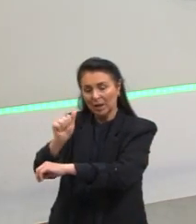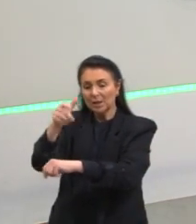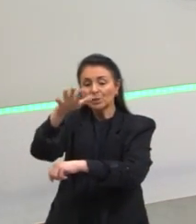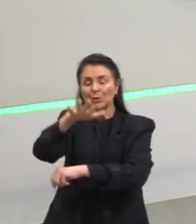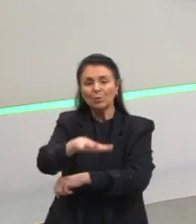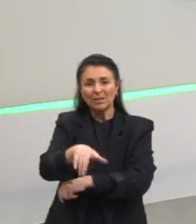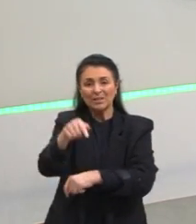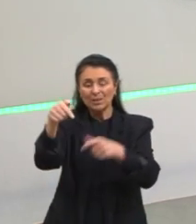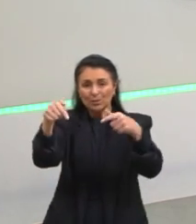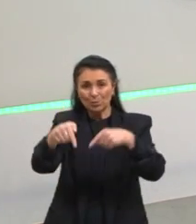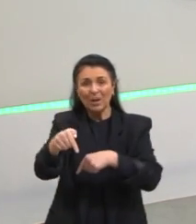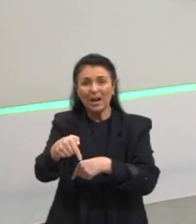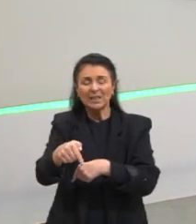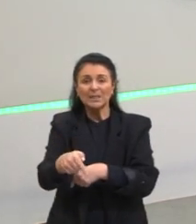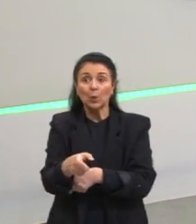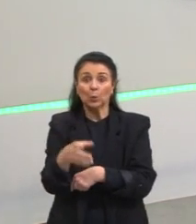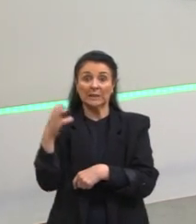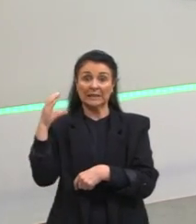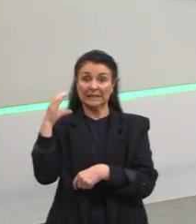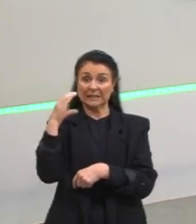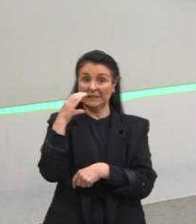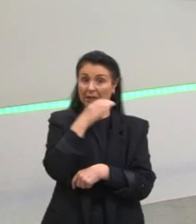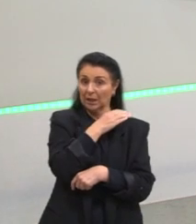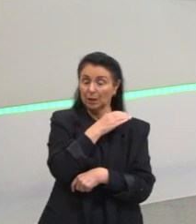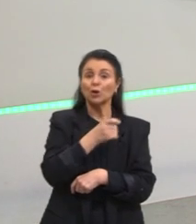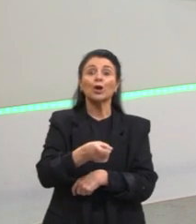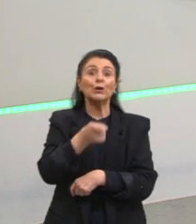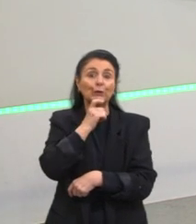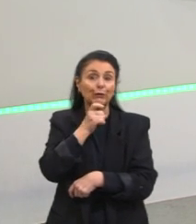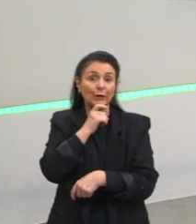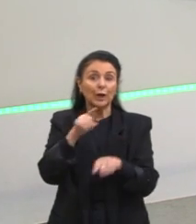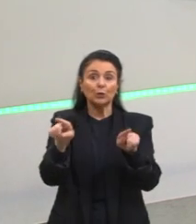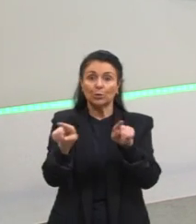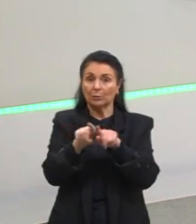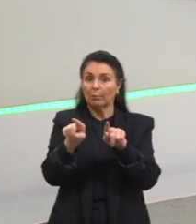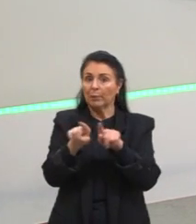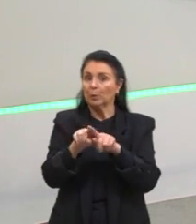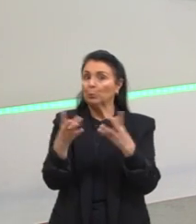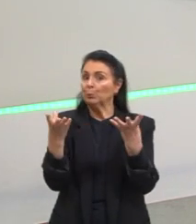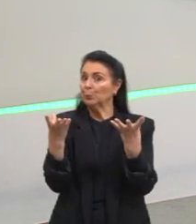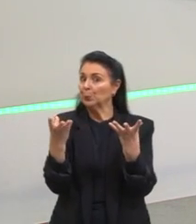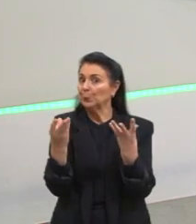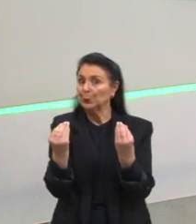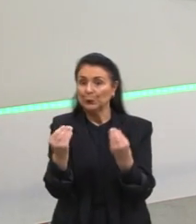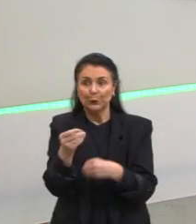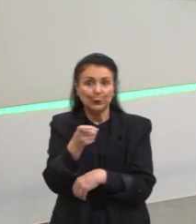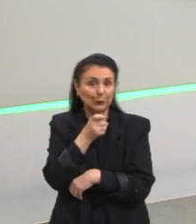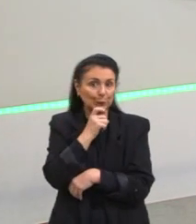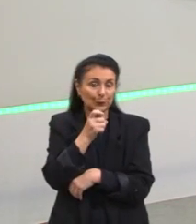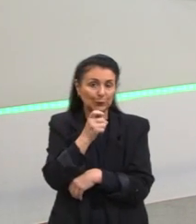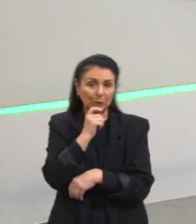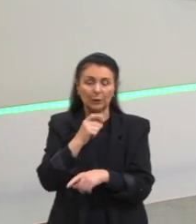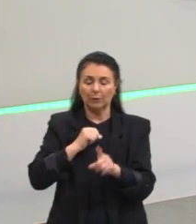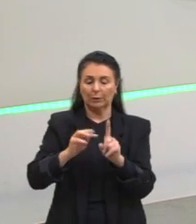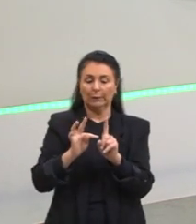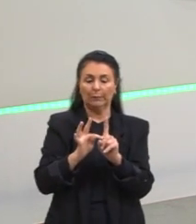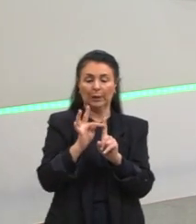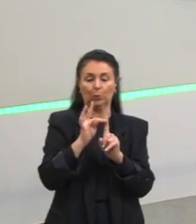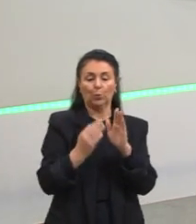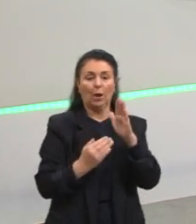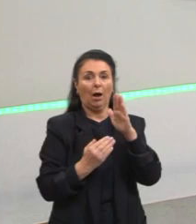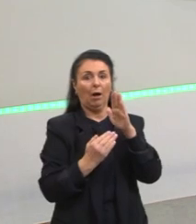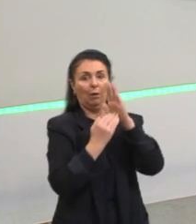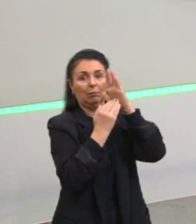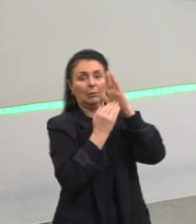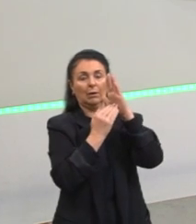quentes e os invernos rigorosos né não são tão quentes Ali vai ter uma amplitude térmica bem alta também né vai vai conseguir